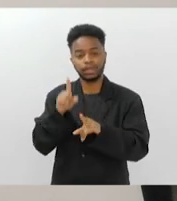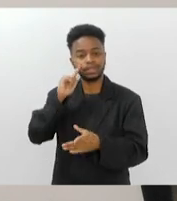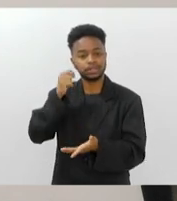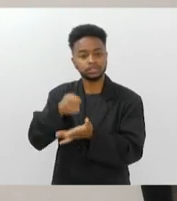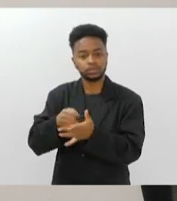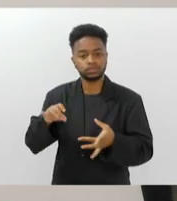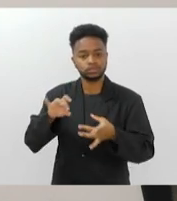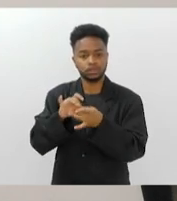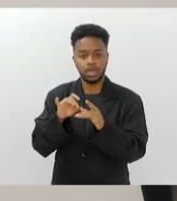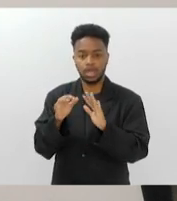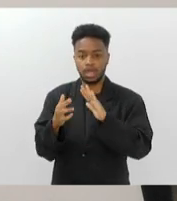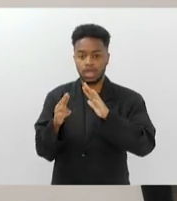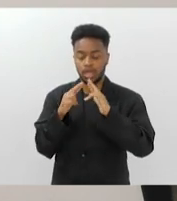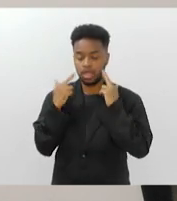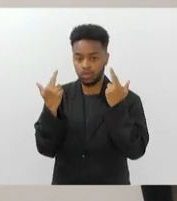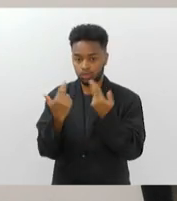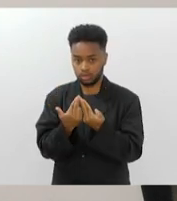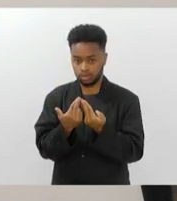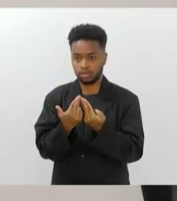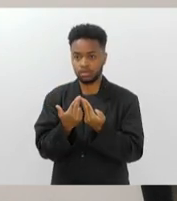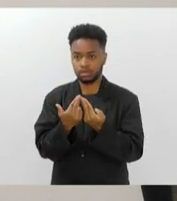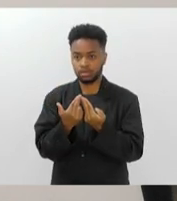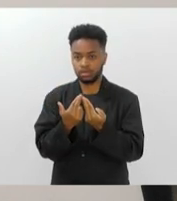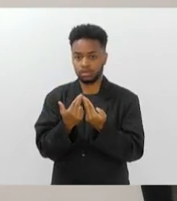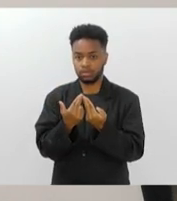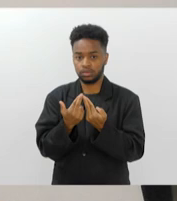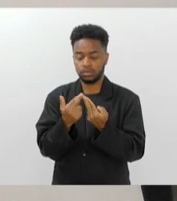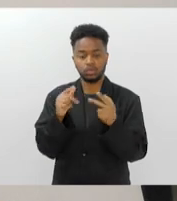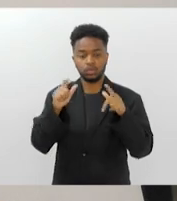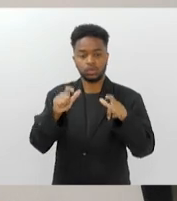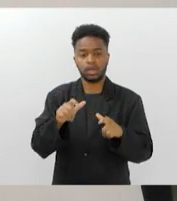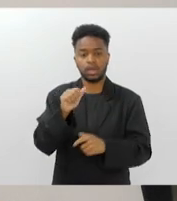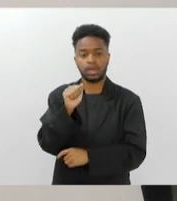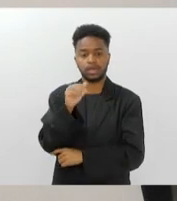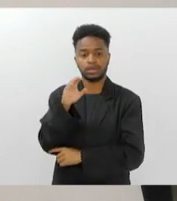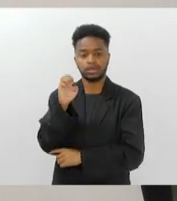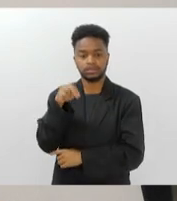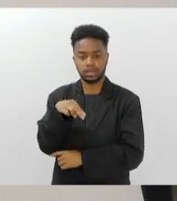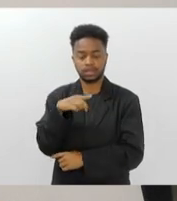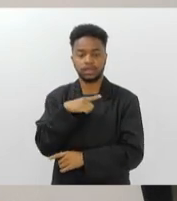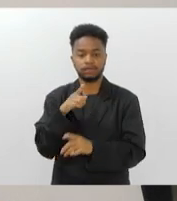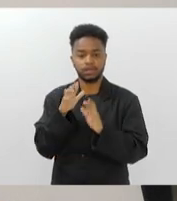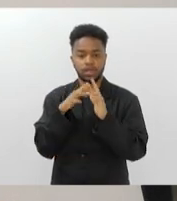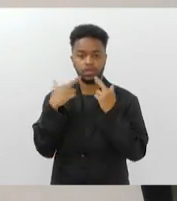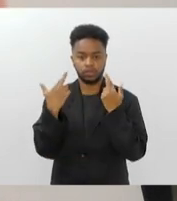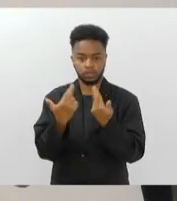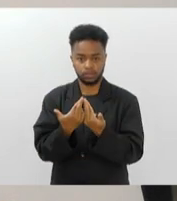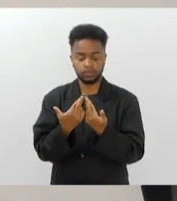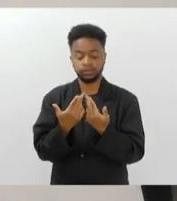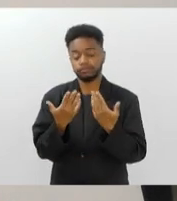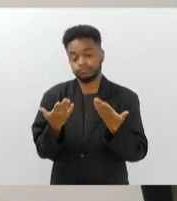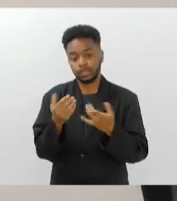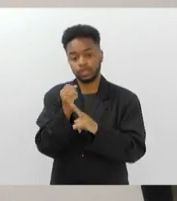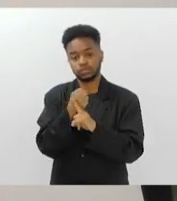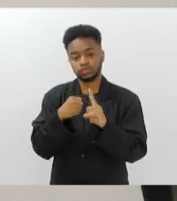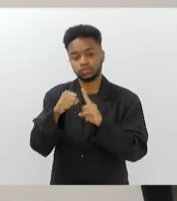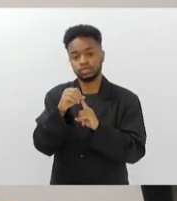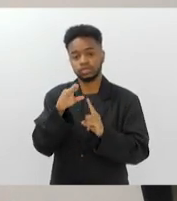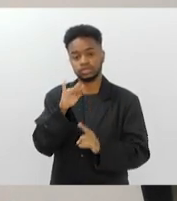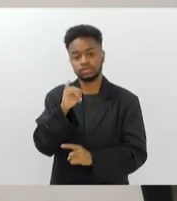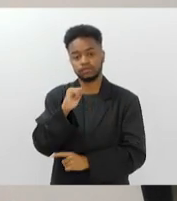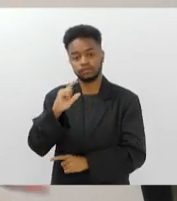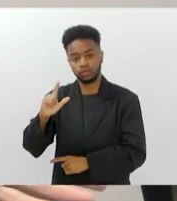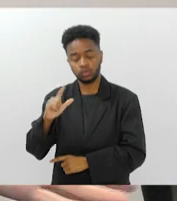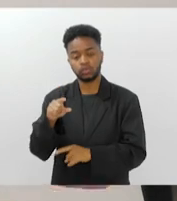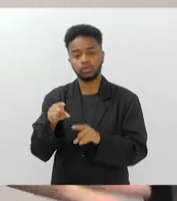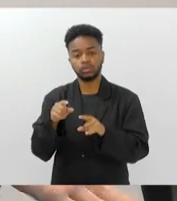reunião eh lá no no LACEN na ocasião na da penúltima reunião Que tanto a sociedade civil Aler Fari